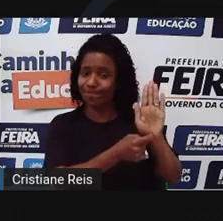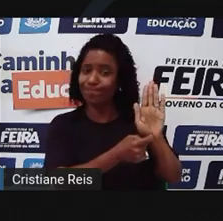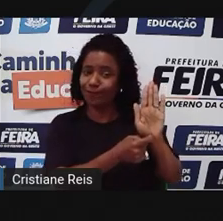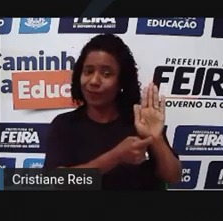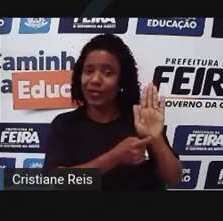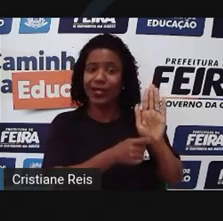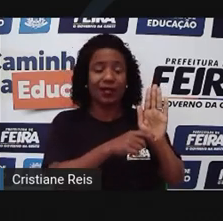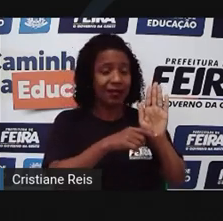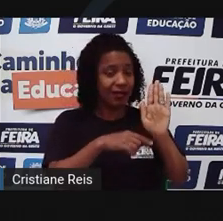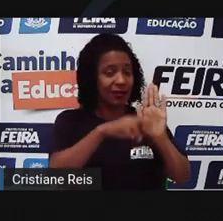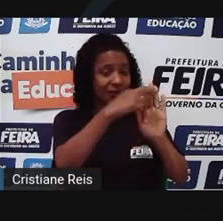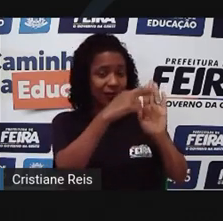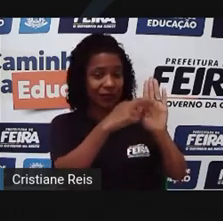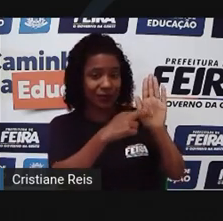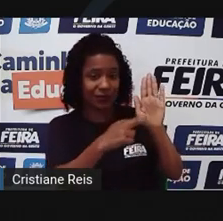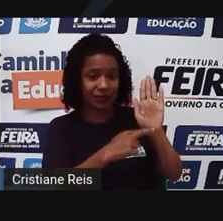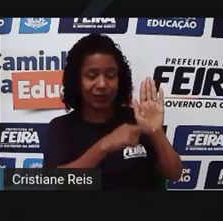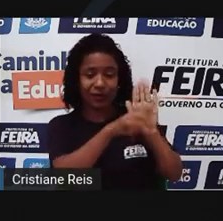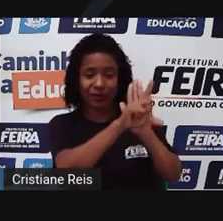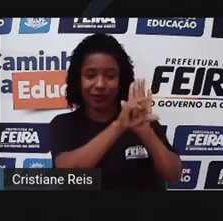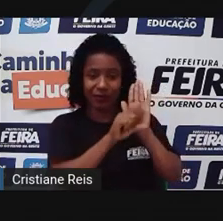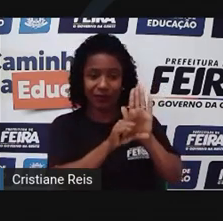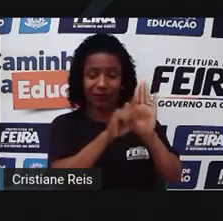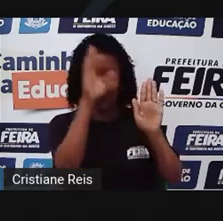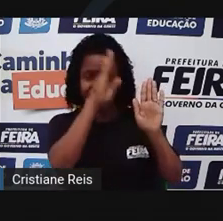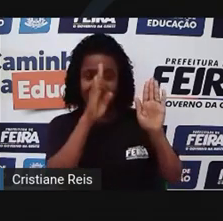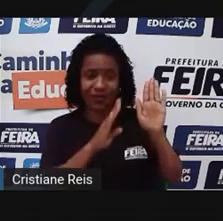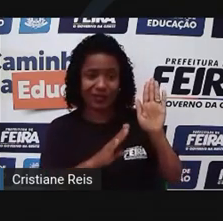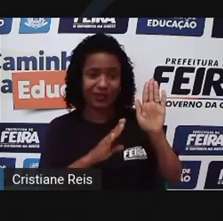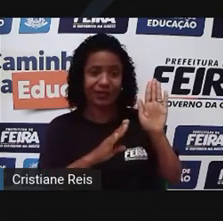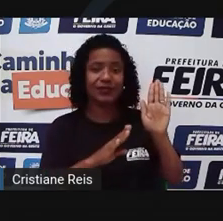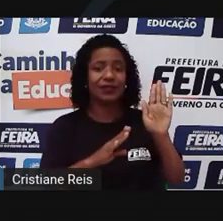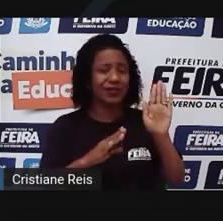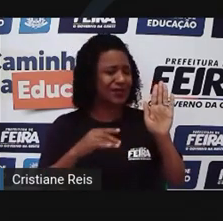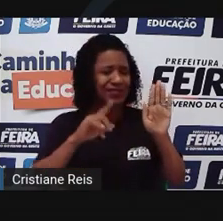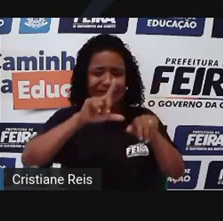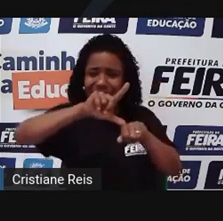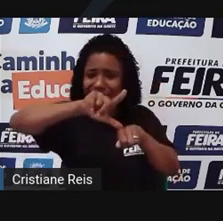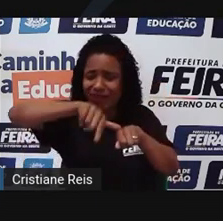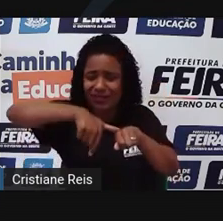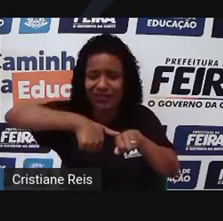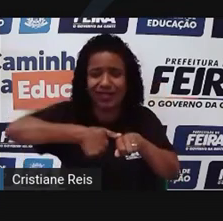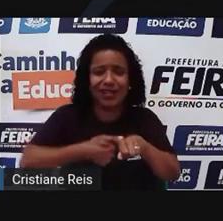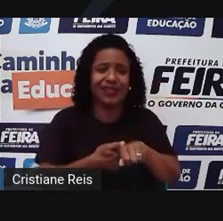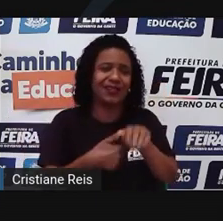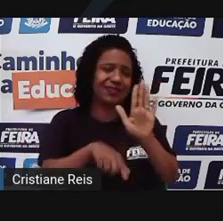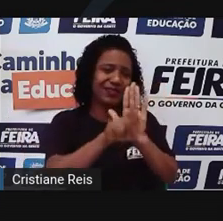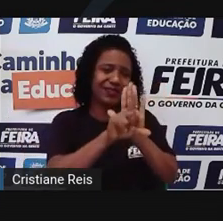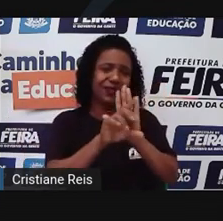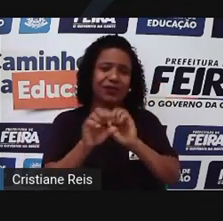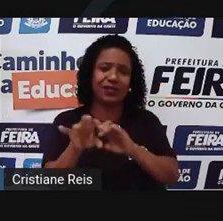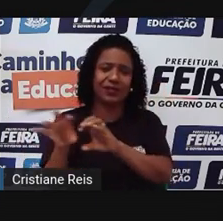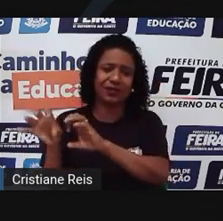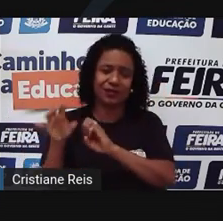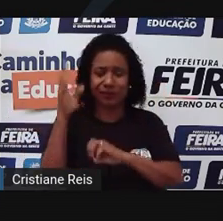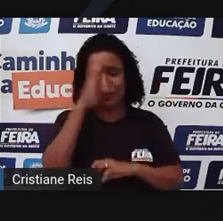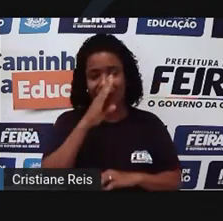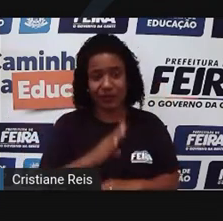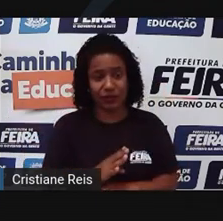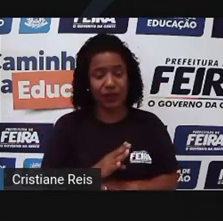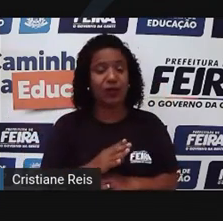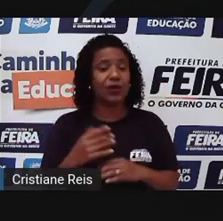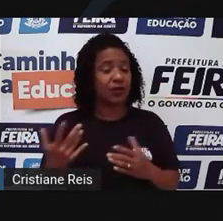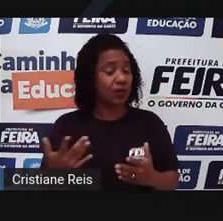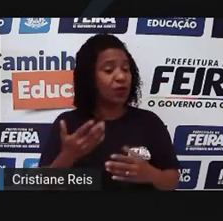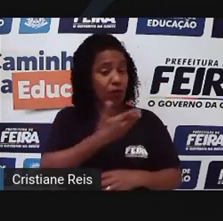Diretrizes Básicas da Educação no Brasil, ela foi aprovada e regulamentada de maneira muito tardia. Então, o Estado garantir a educação para todos